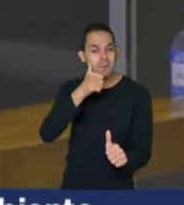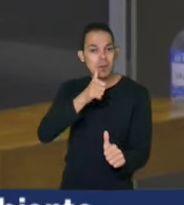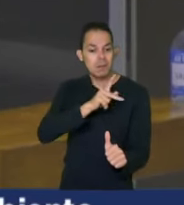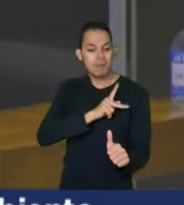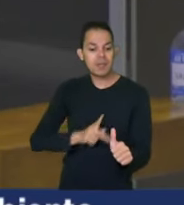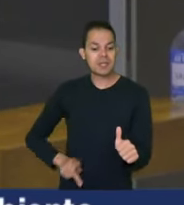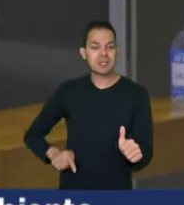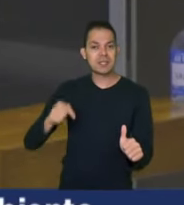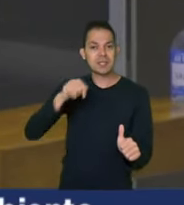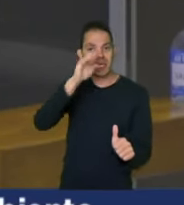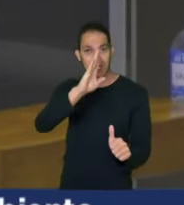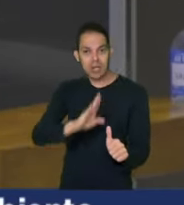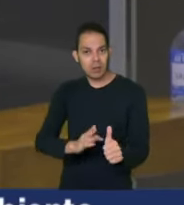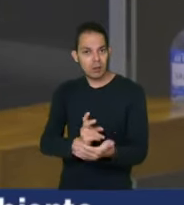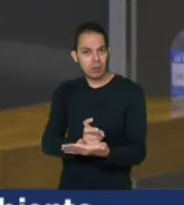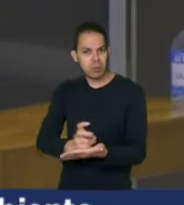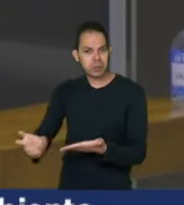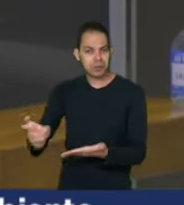país.